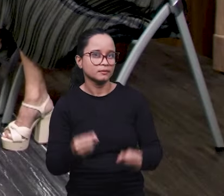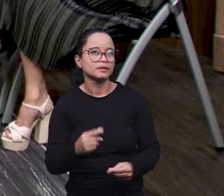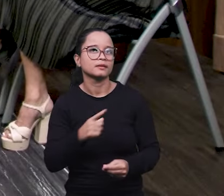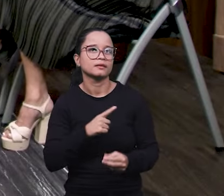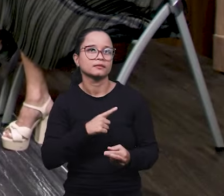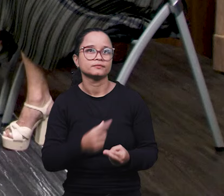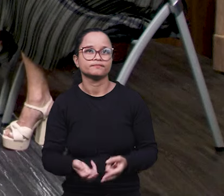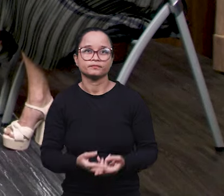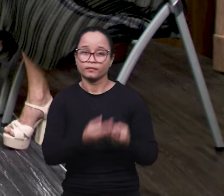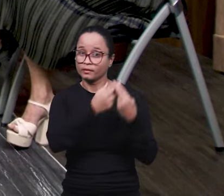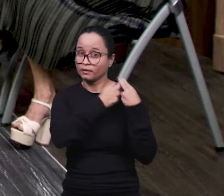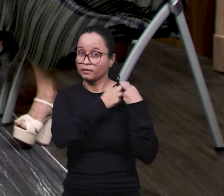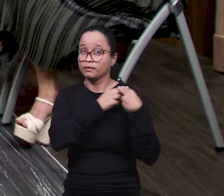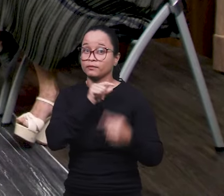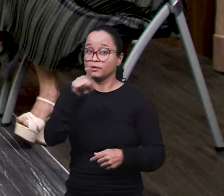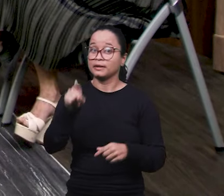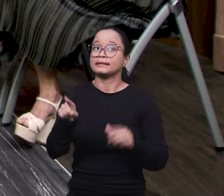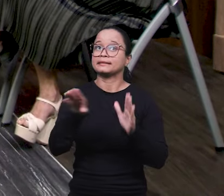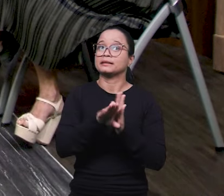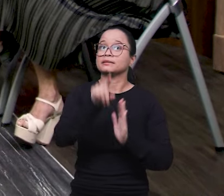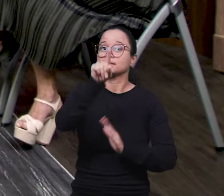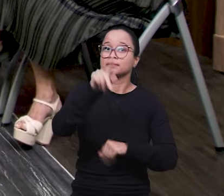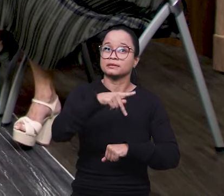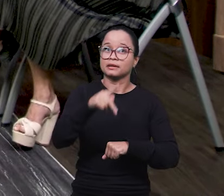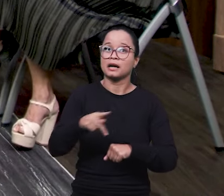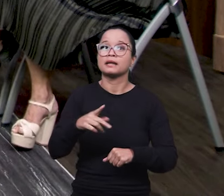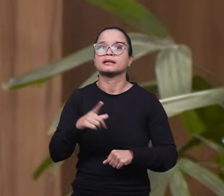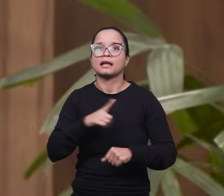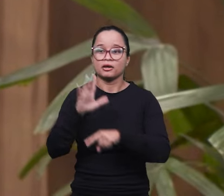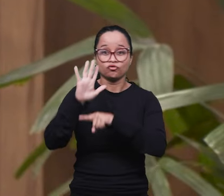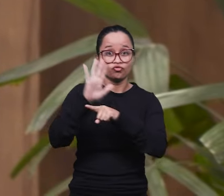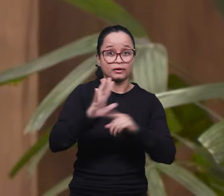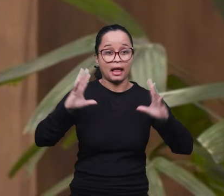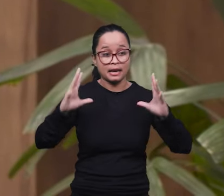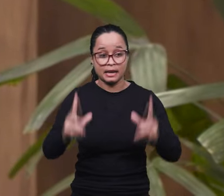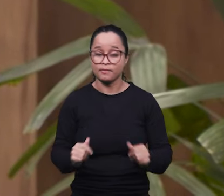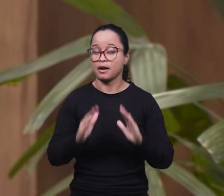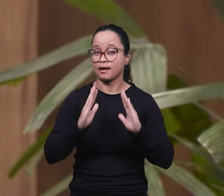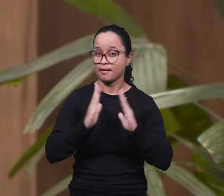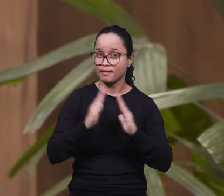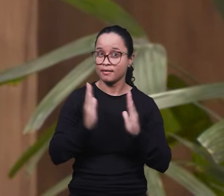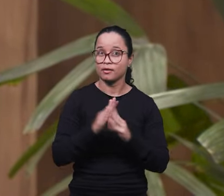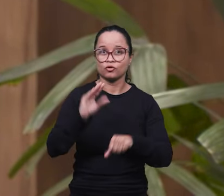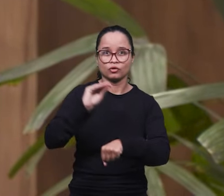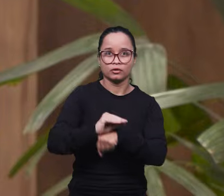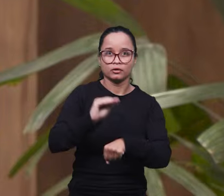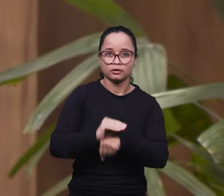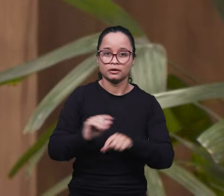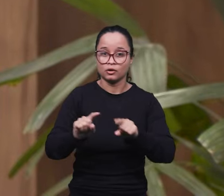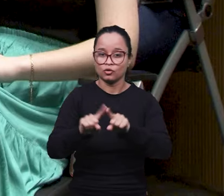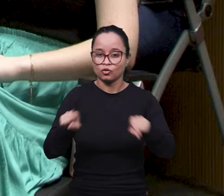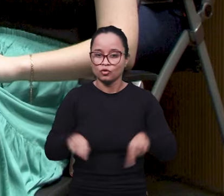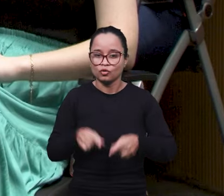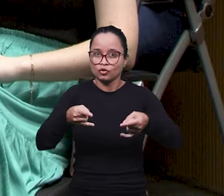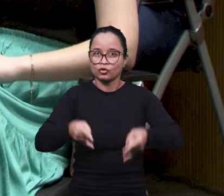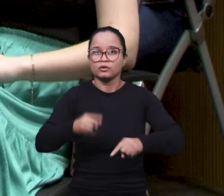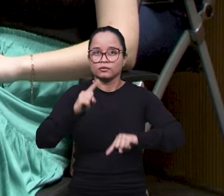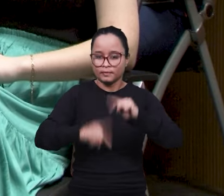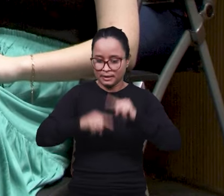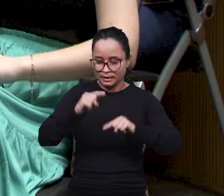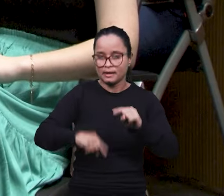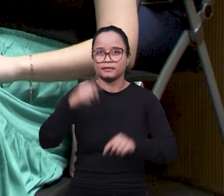chegando lá ó tem que lavar a louça ou tem que ajudar na limpeza da casa tem que cuidar do quarto dos seus